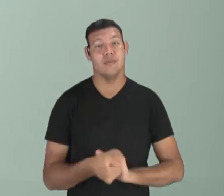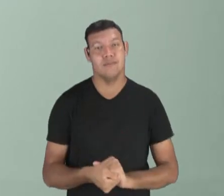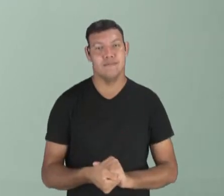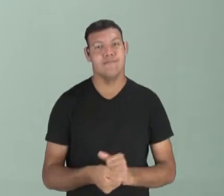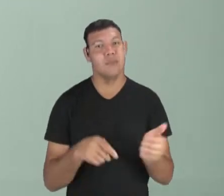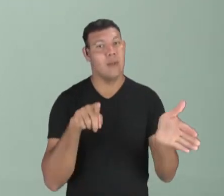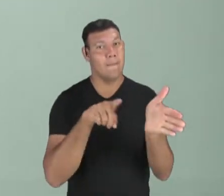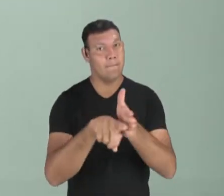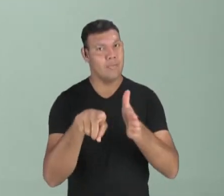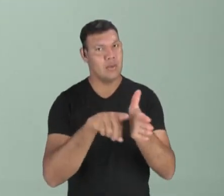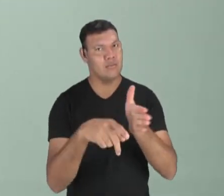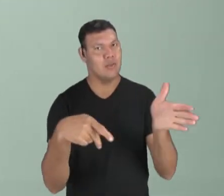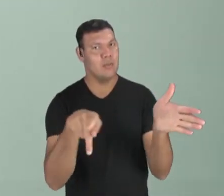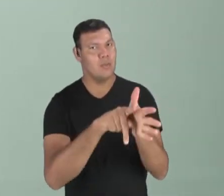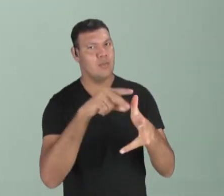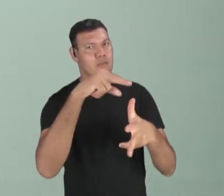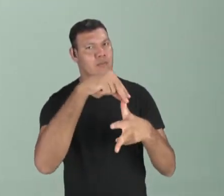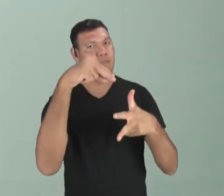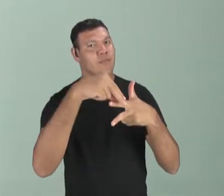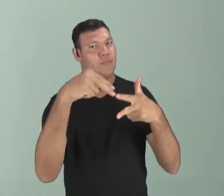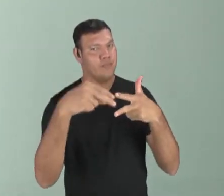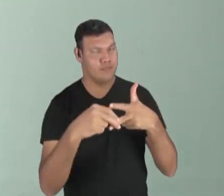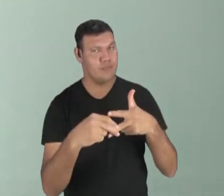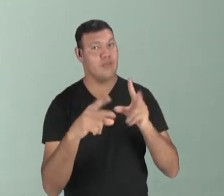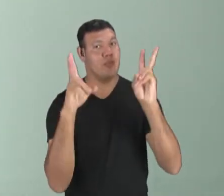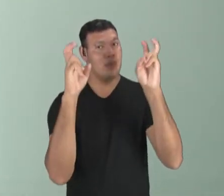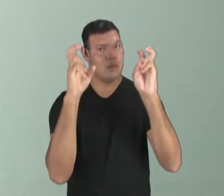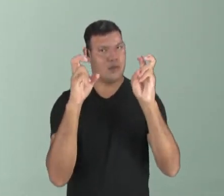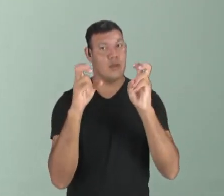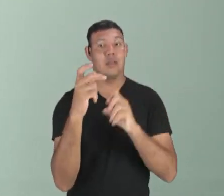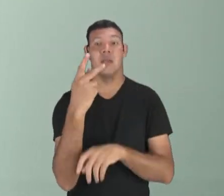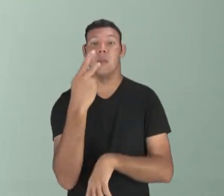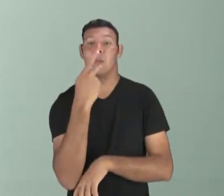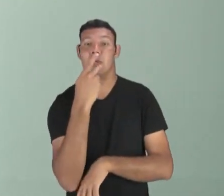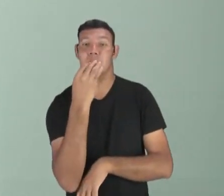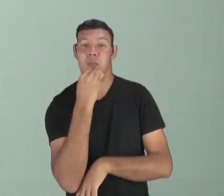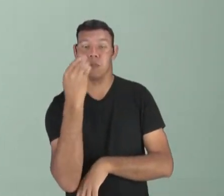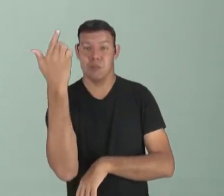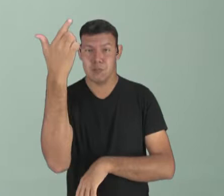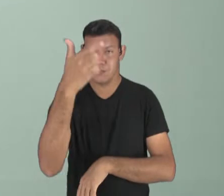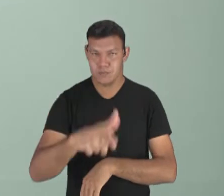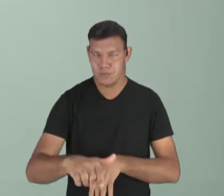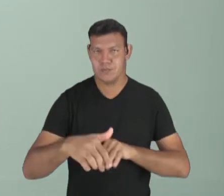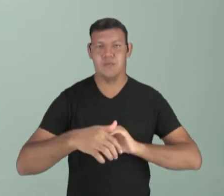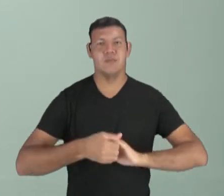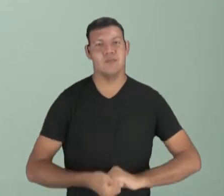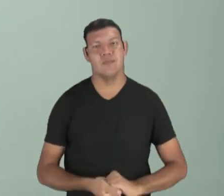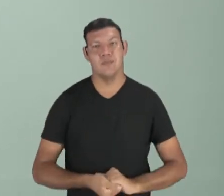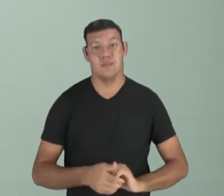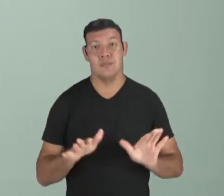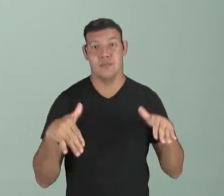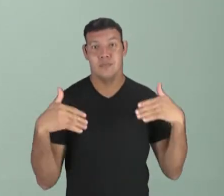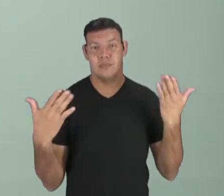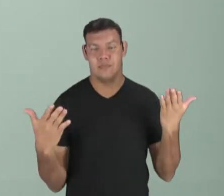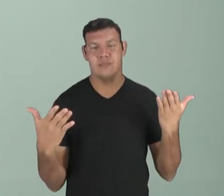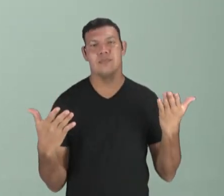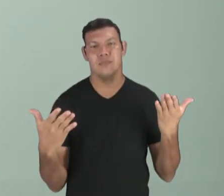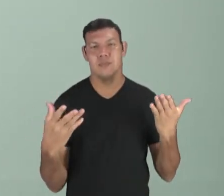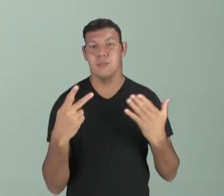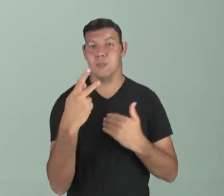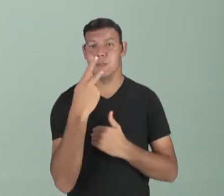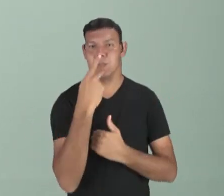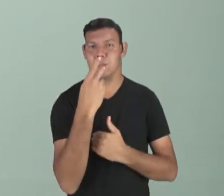vamos falar sobre questões de ENEM tá nosso assunto vamos falar sobre probabilidade e Olha só pessoal